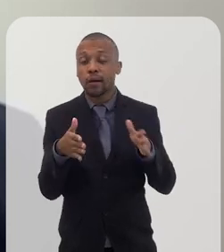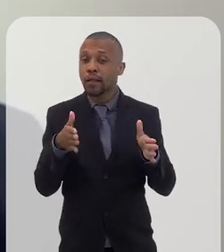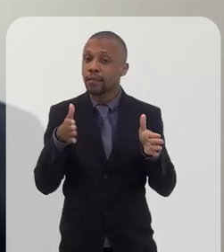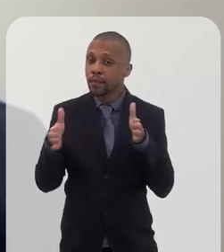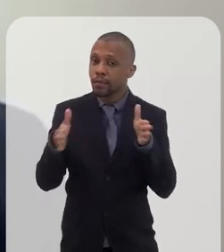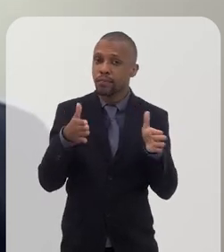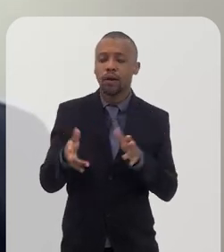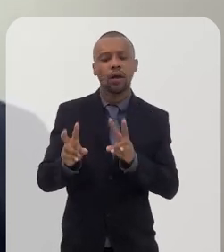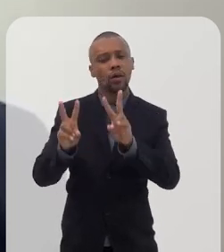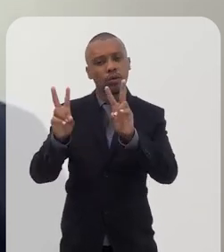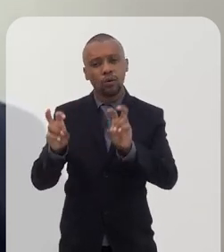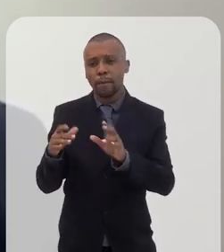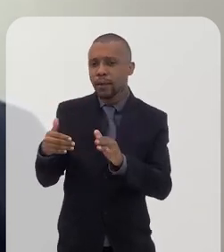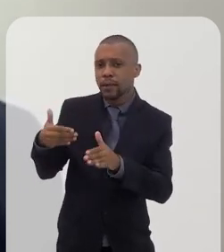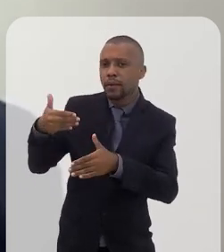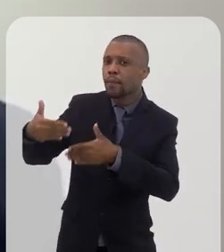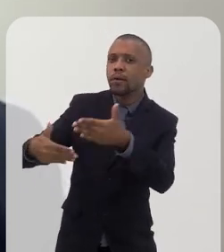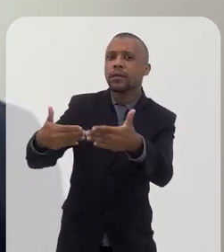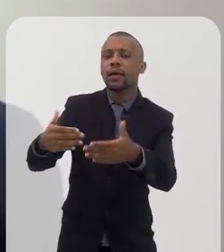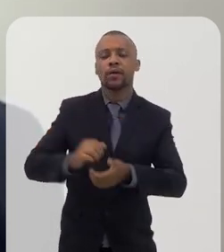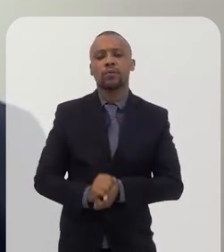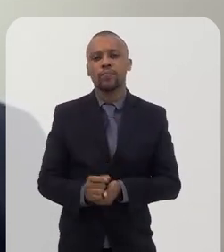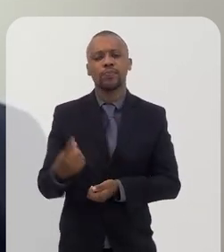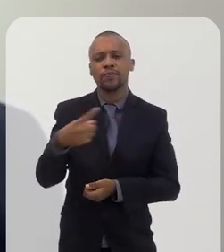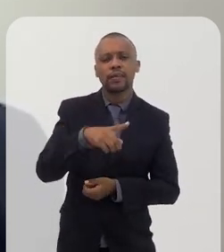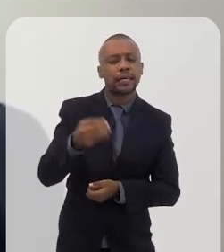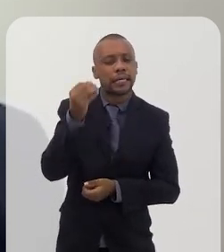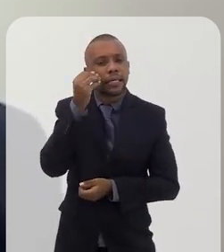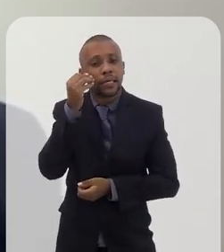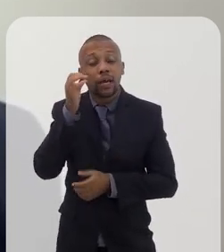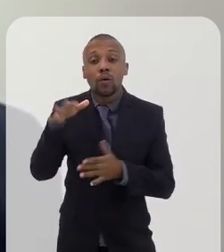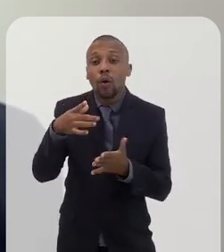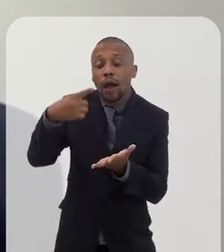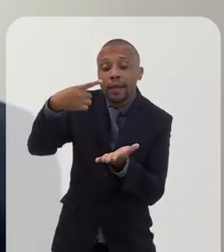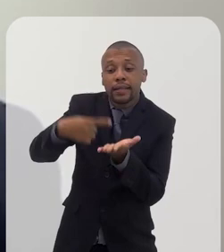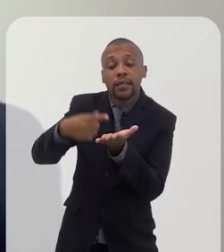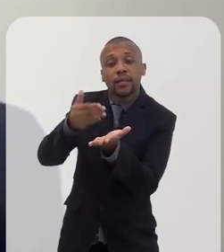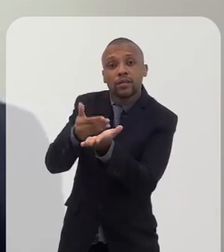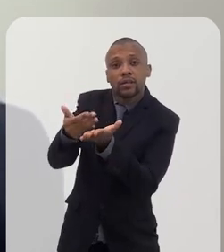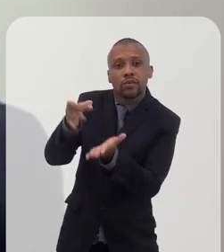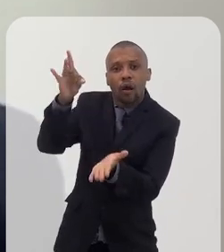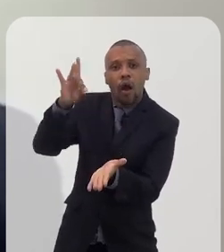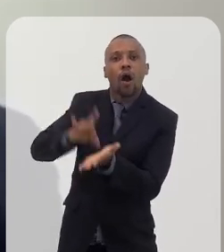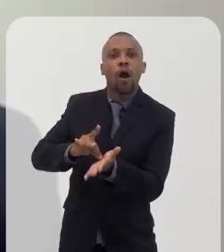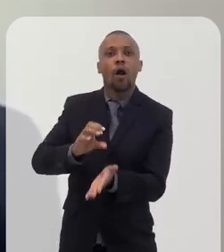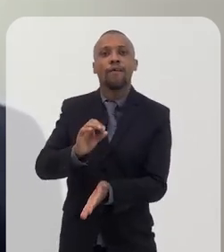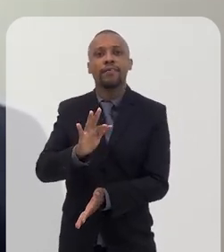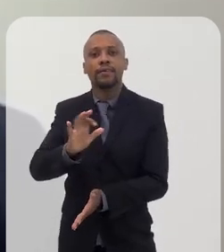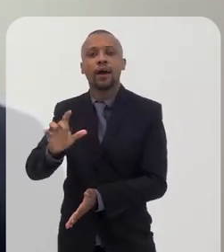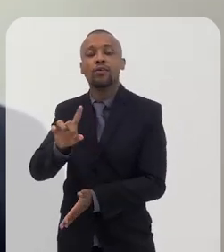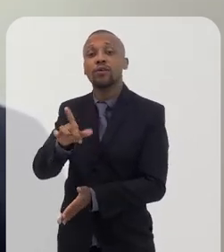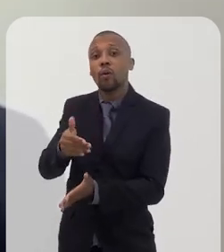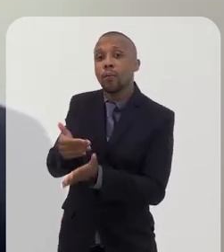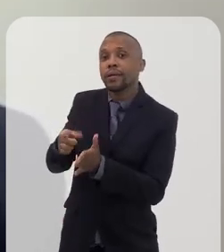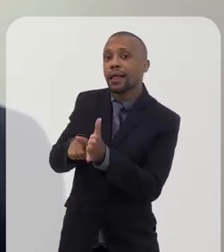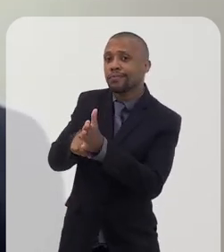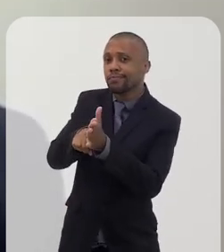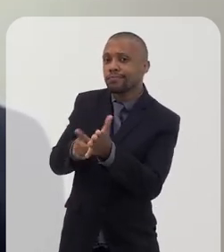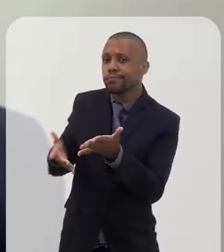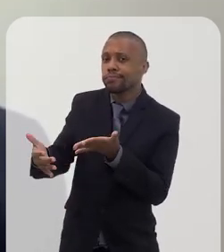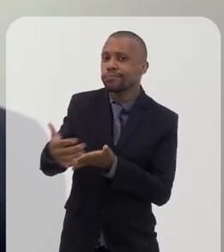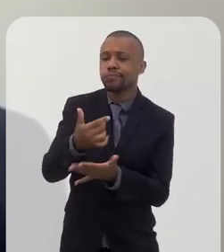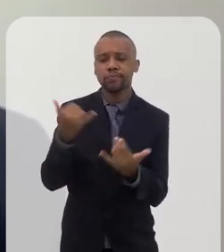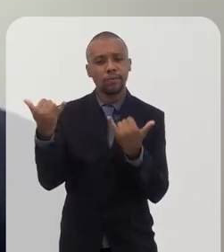bloco, Gabriel, sobre esse processo, né? O que vocês já testaram e qual é a data de início oficial do levantamento